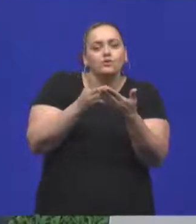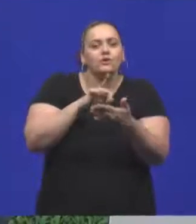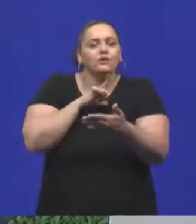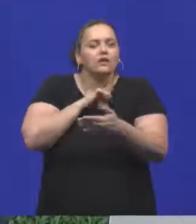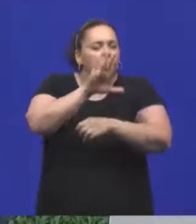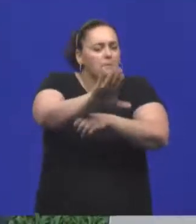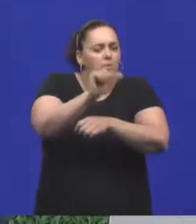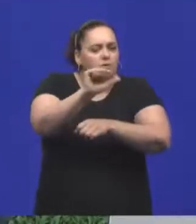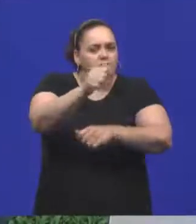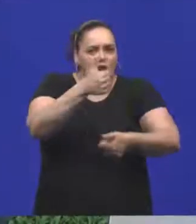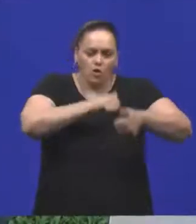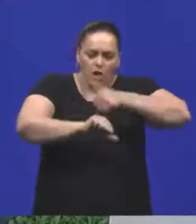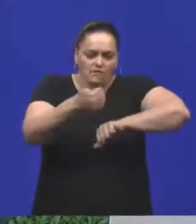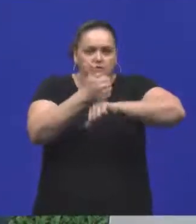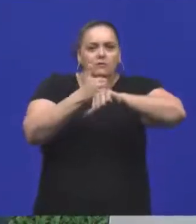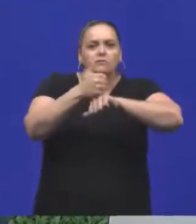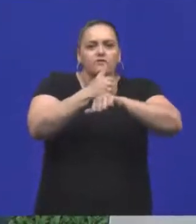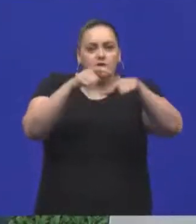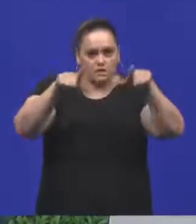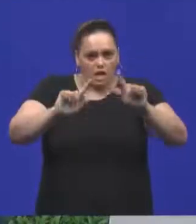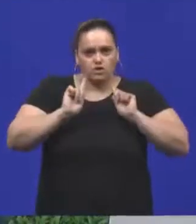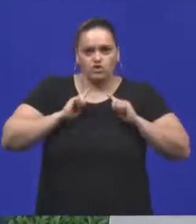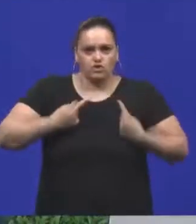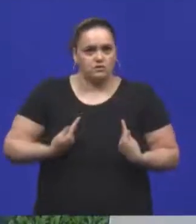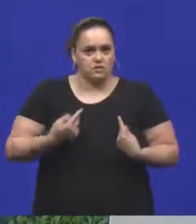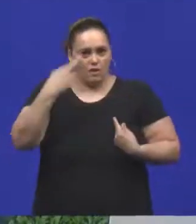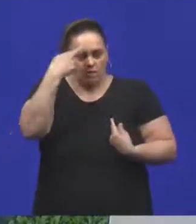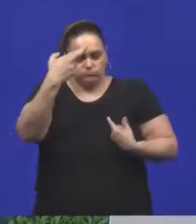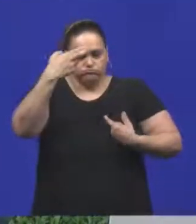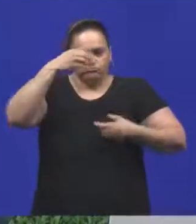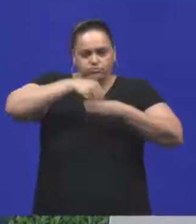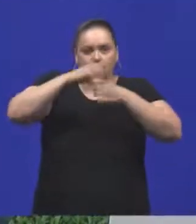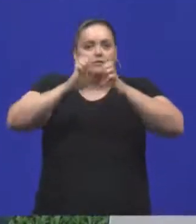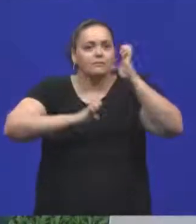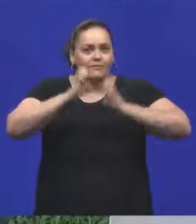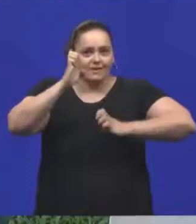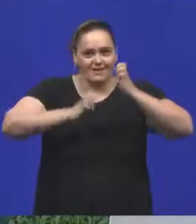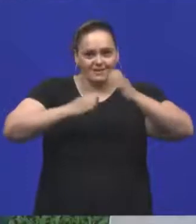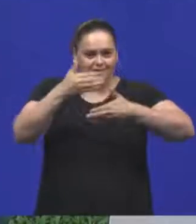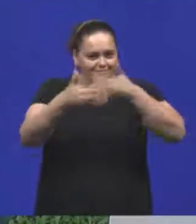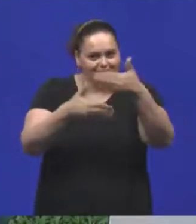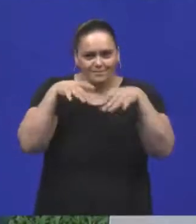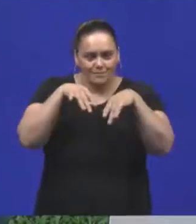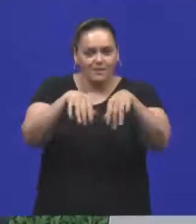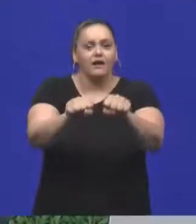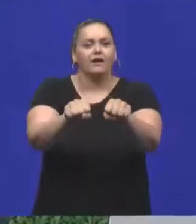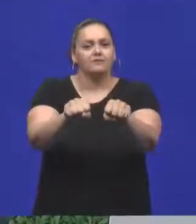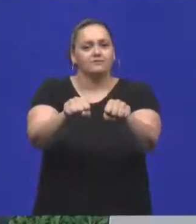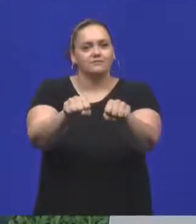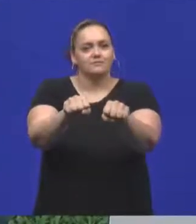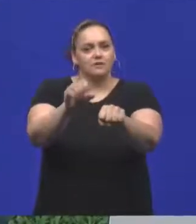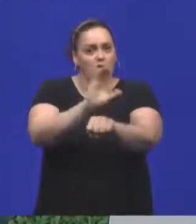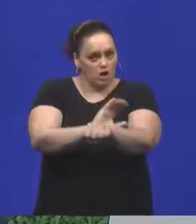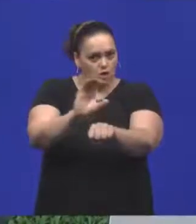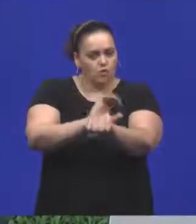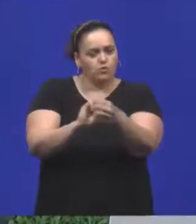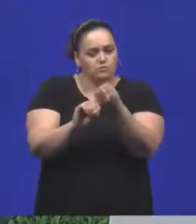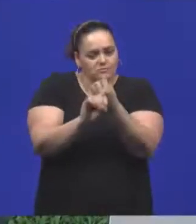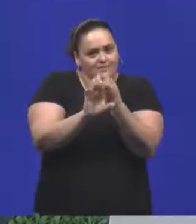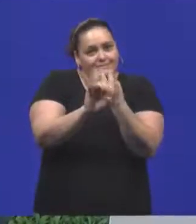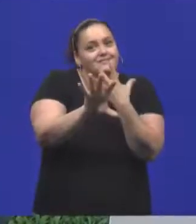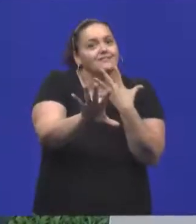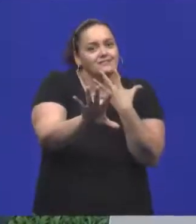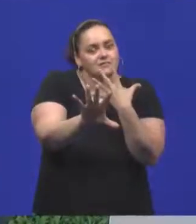busque uma qualificação profissional para a área de gestão do ambiente empresarial para o prosseguimento de mercado é um curso ofertado na modalidade